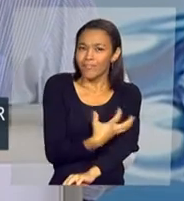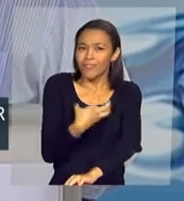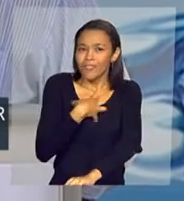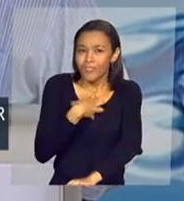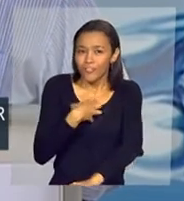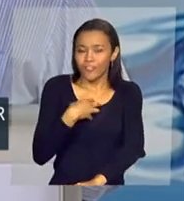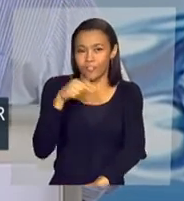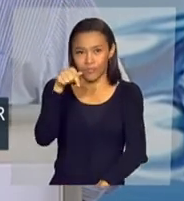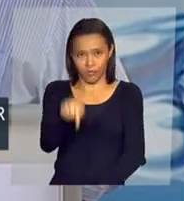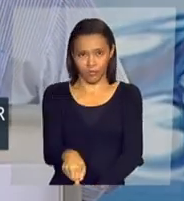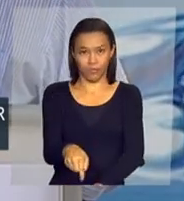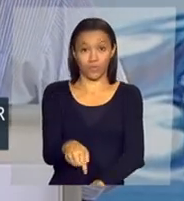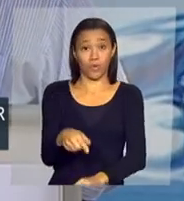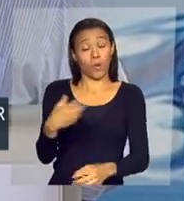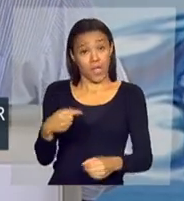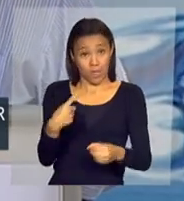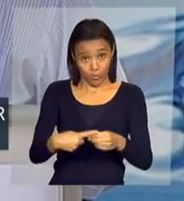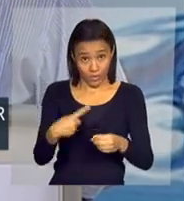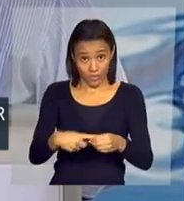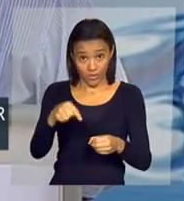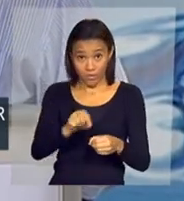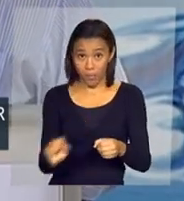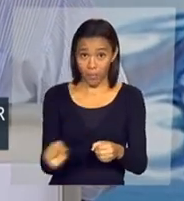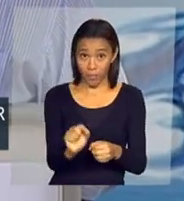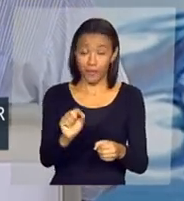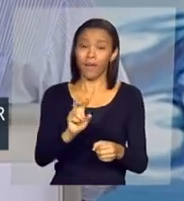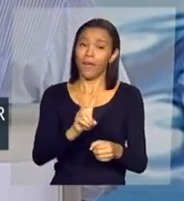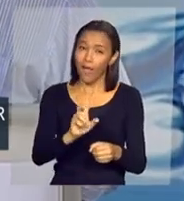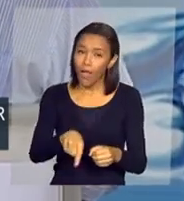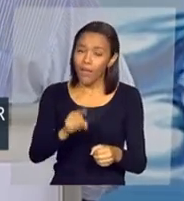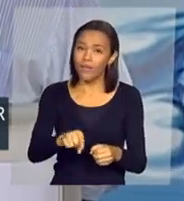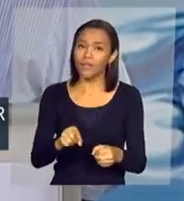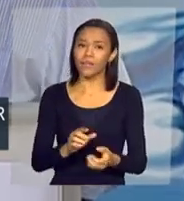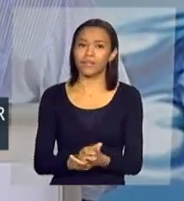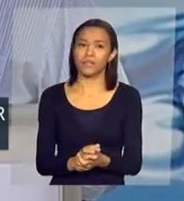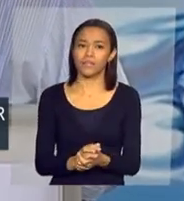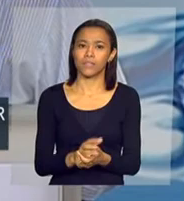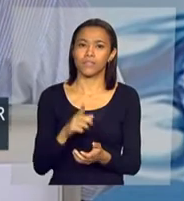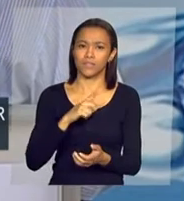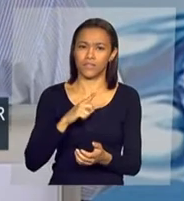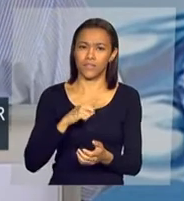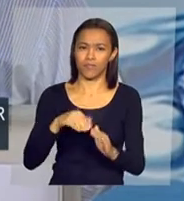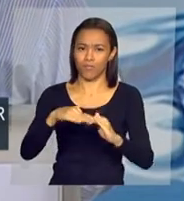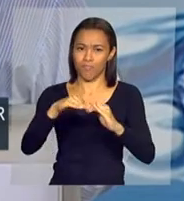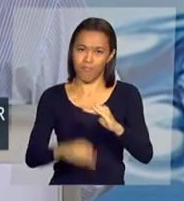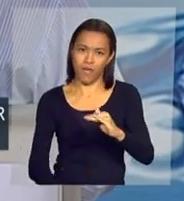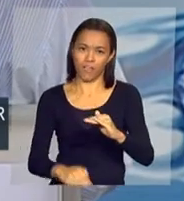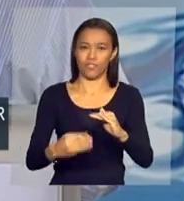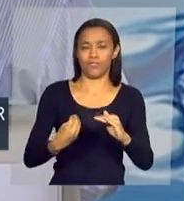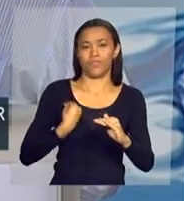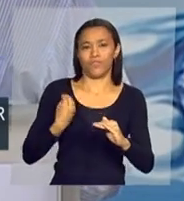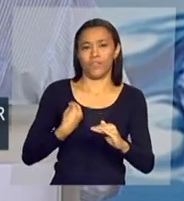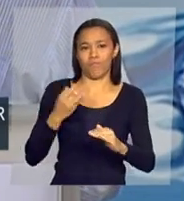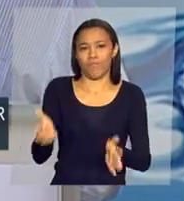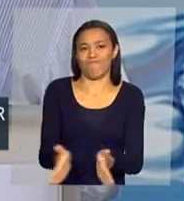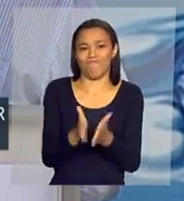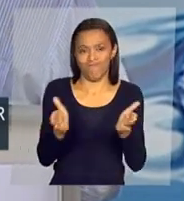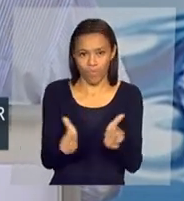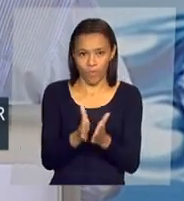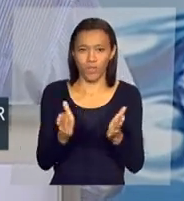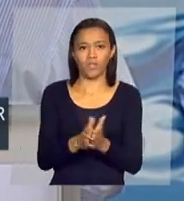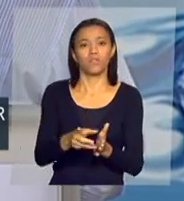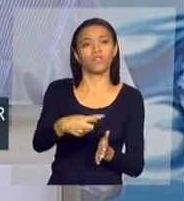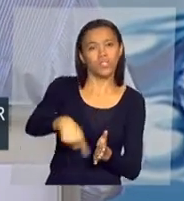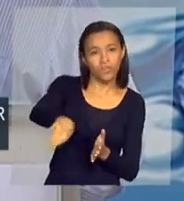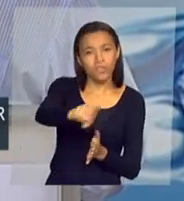situação, pois tais municípios equivalem a uma posição abaixo da linha da pobreza, como o povo que a